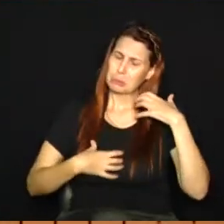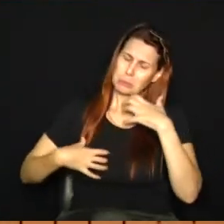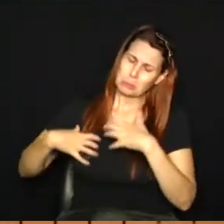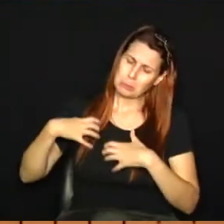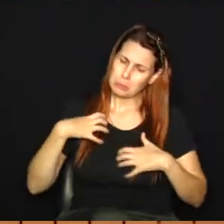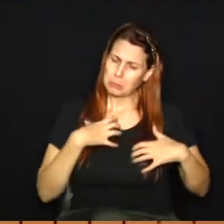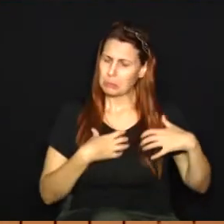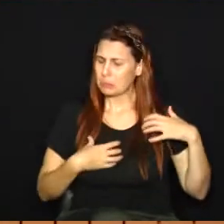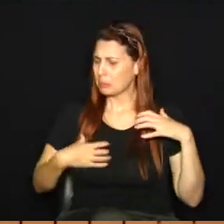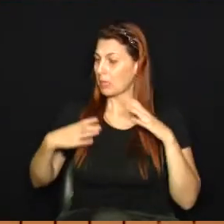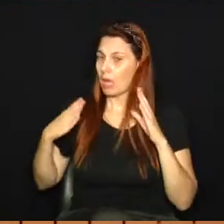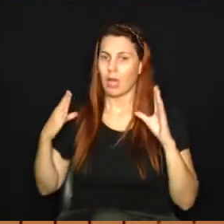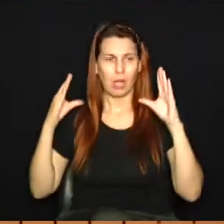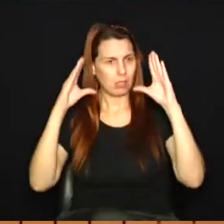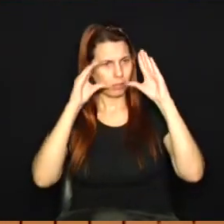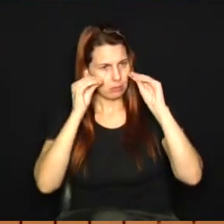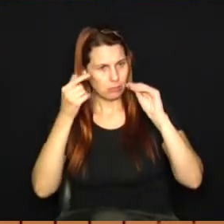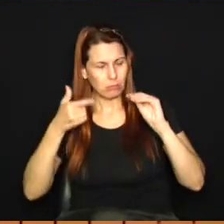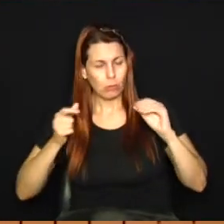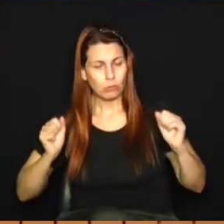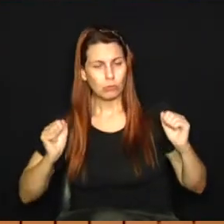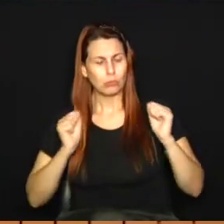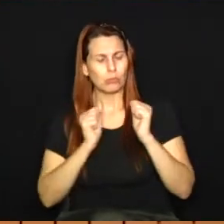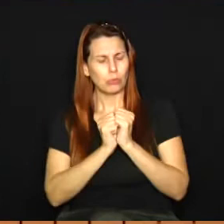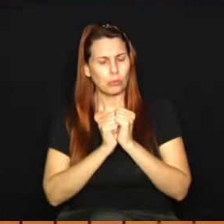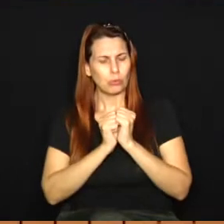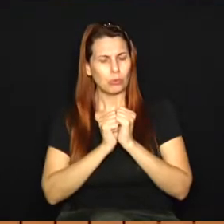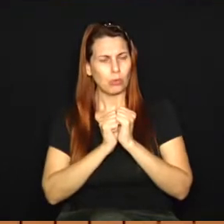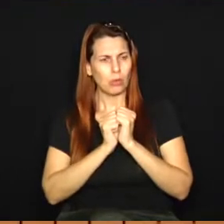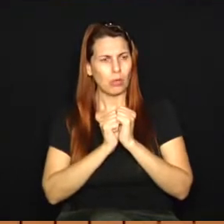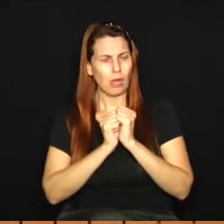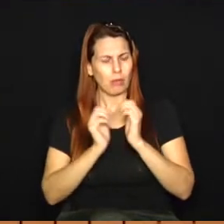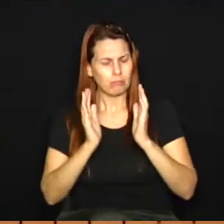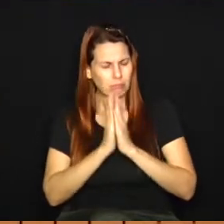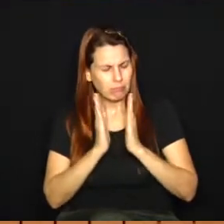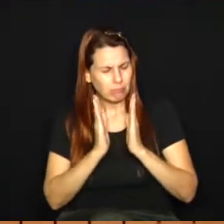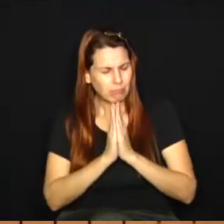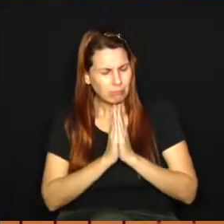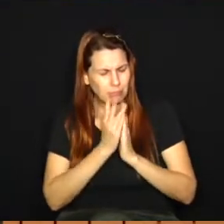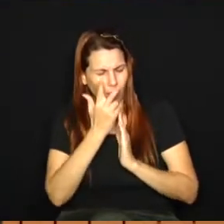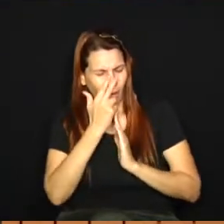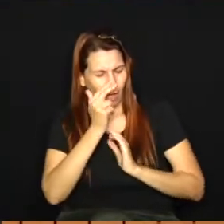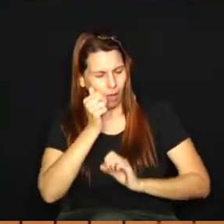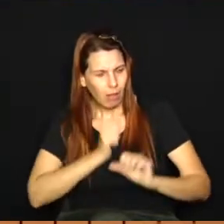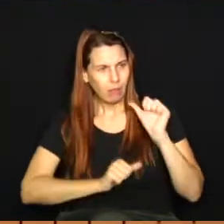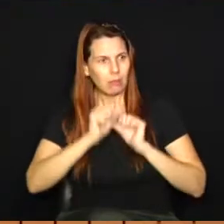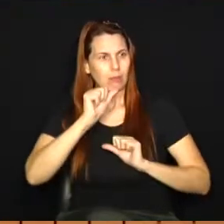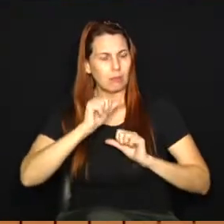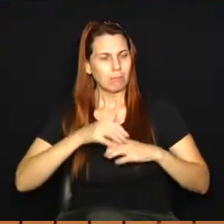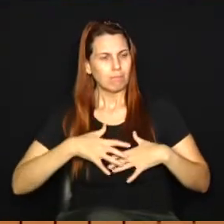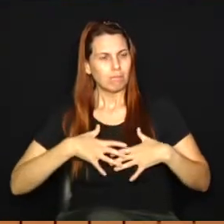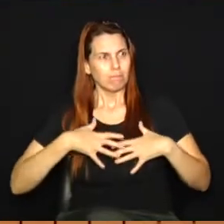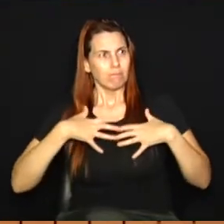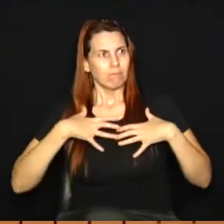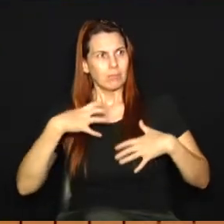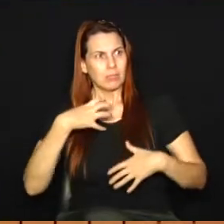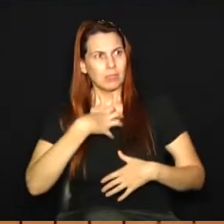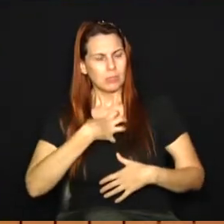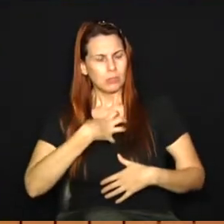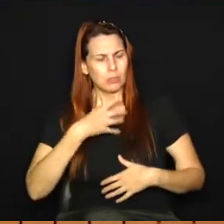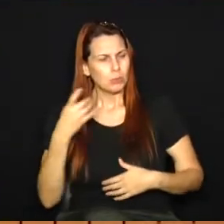À noite nos juntávamos todos para rezar. Então foi um reavivamento da vocação. E ali,